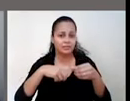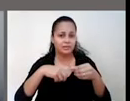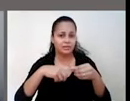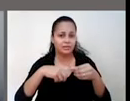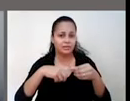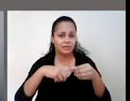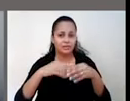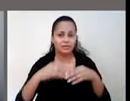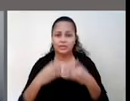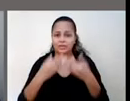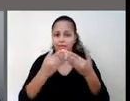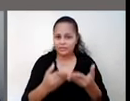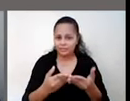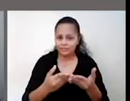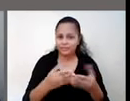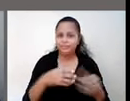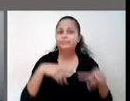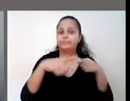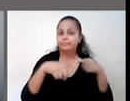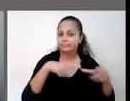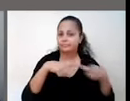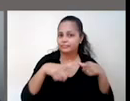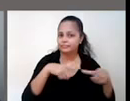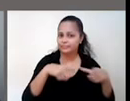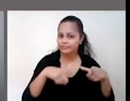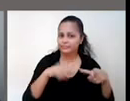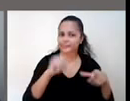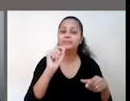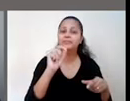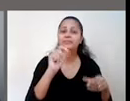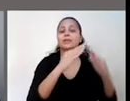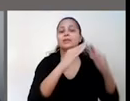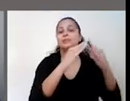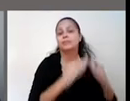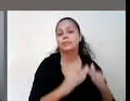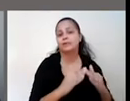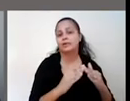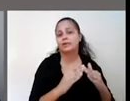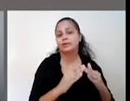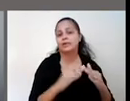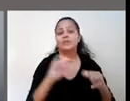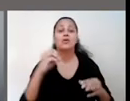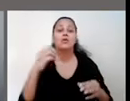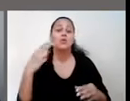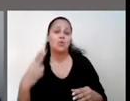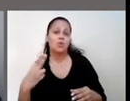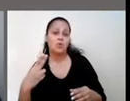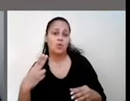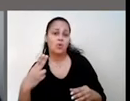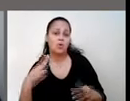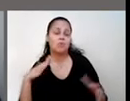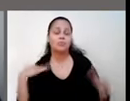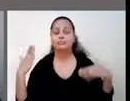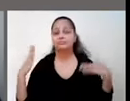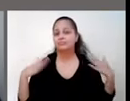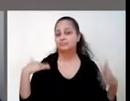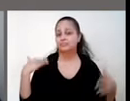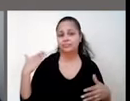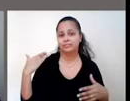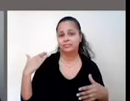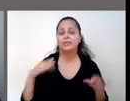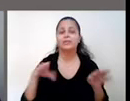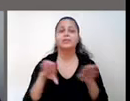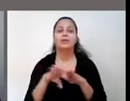prestavam serviços aos que, né, nela moravam ou que estavam de passagem,